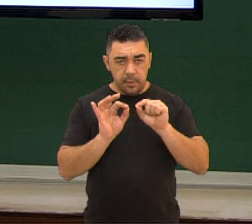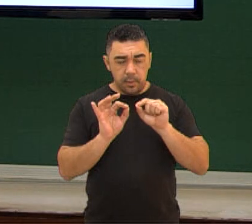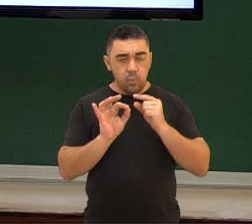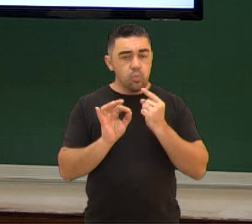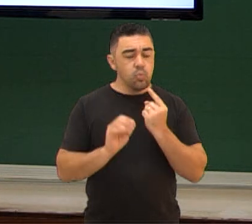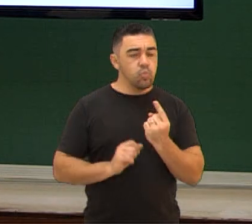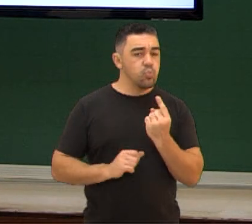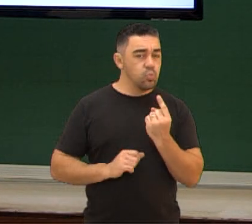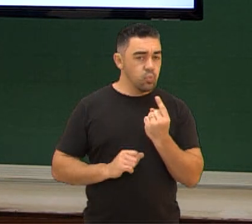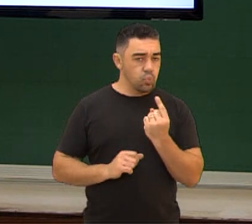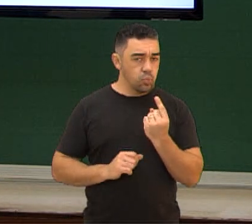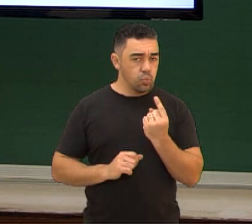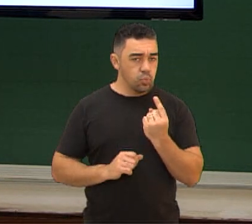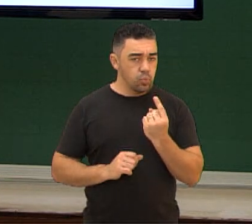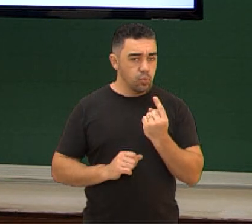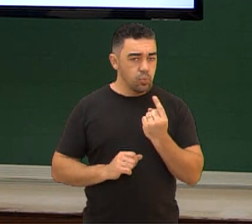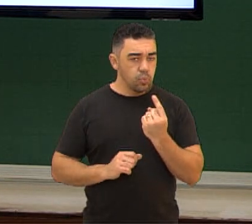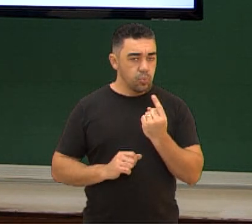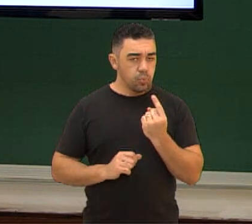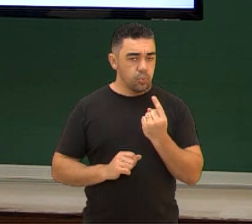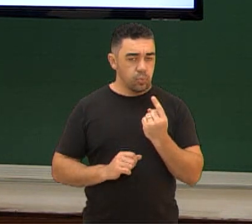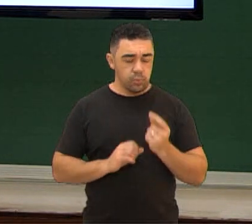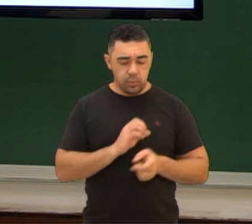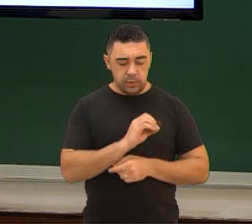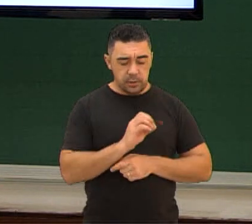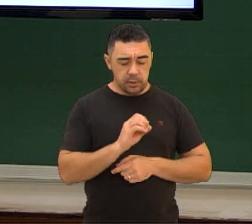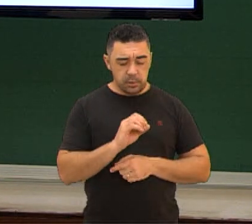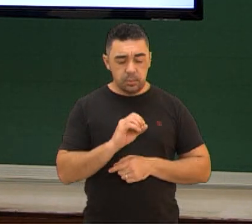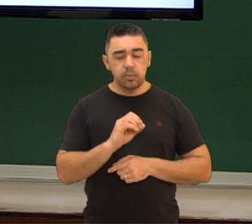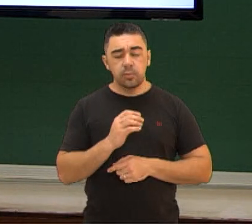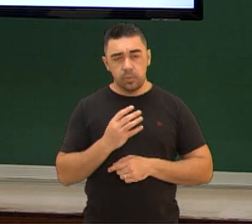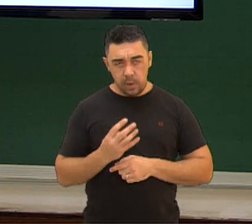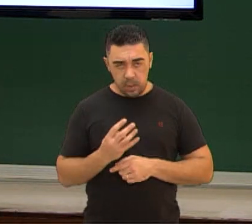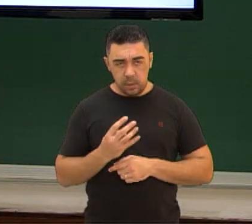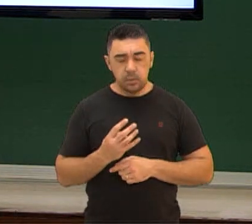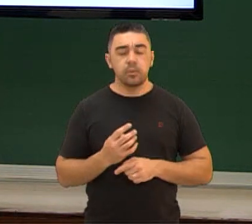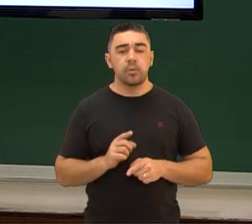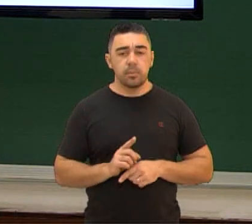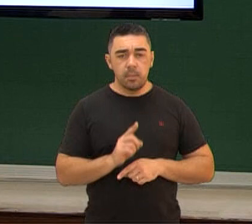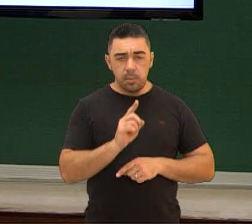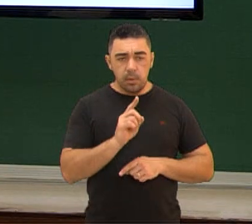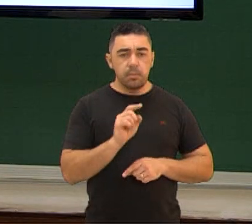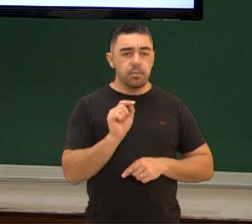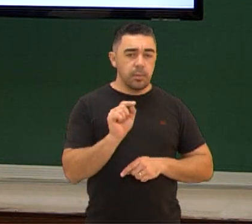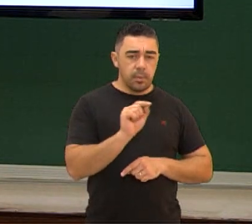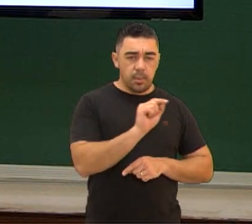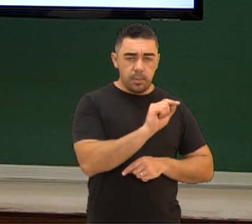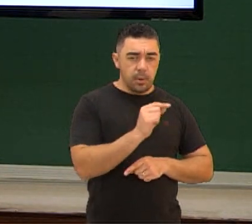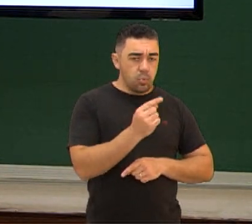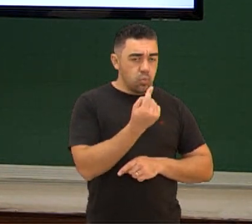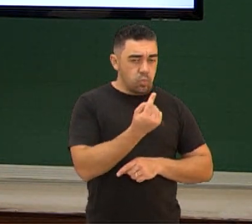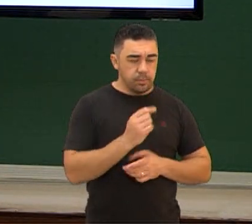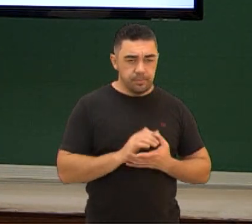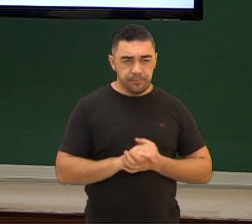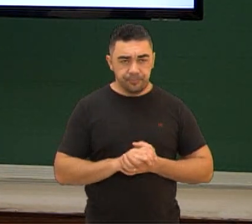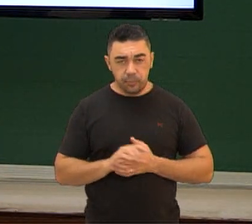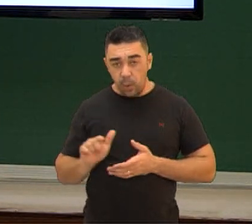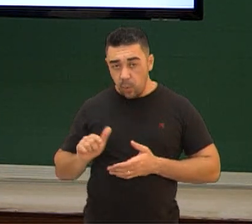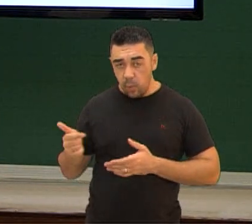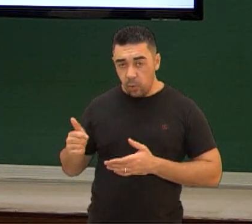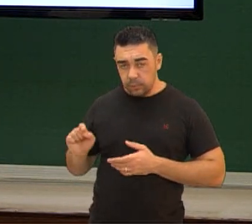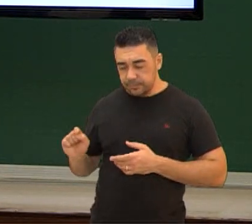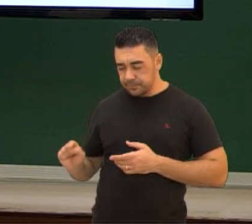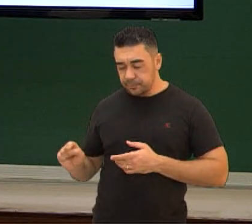ordenada 1, ok? A abscissa é 0,004 e a ordenada é 1. Já aqui, a